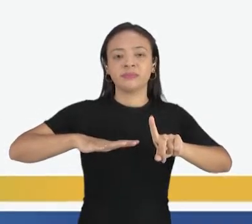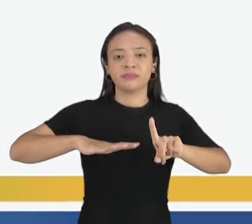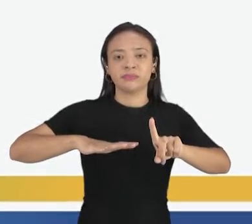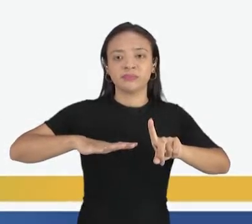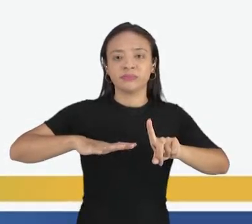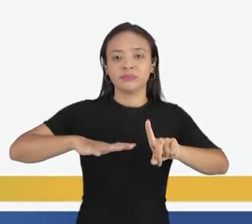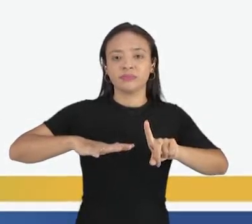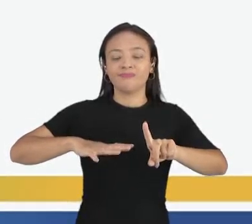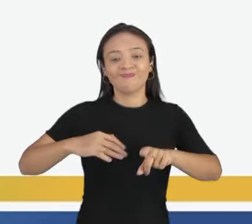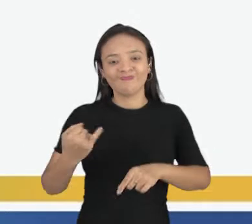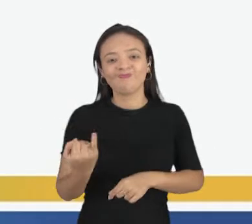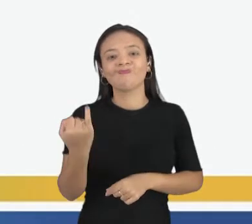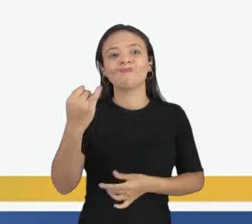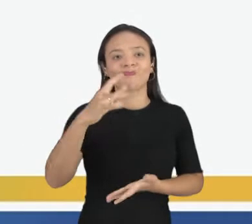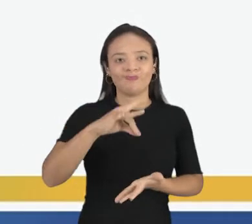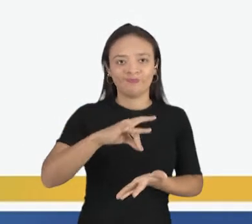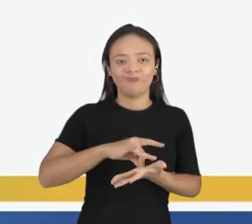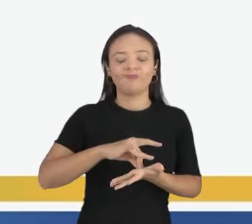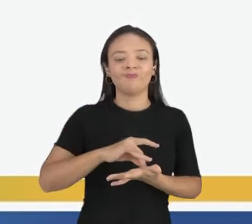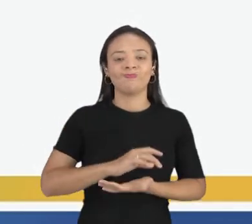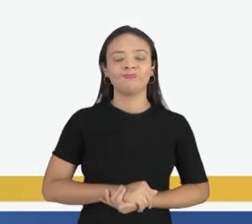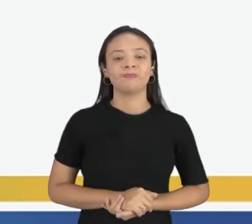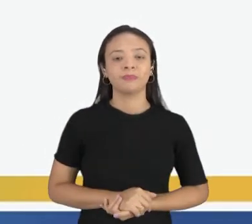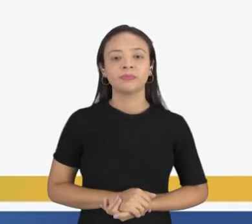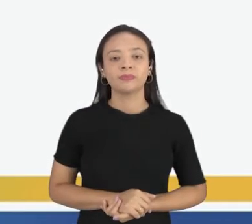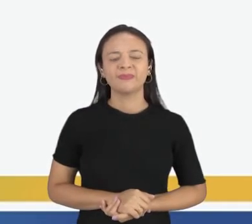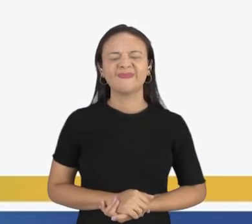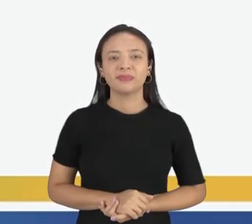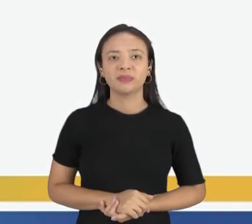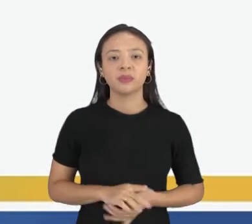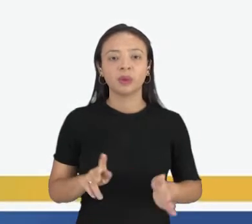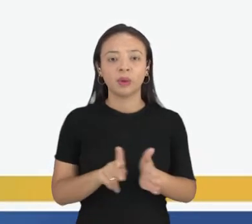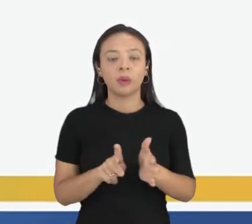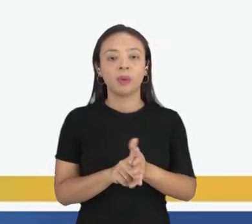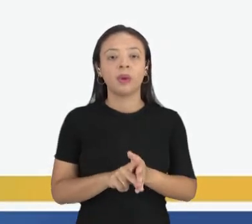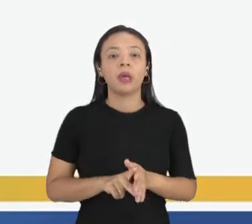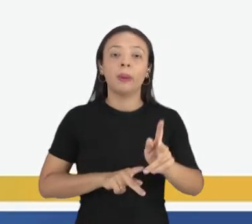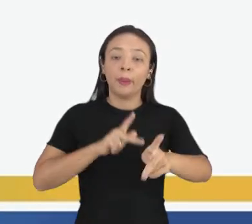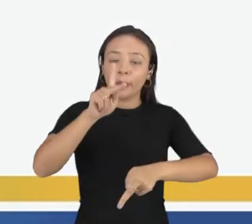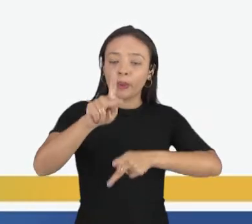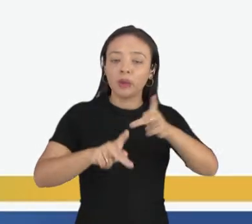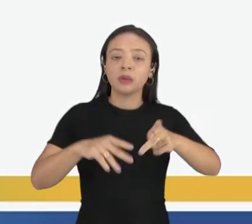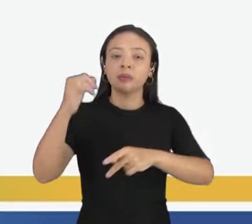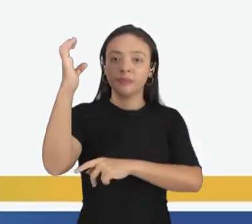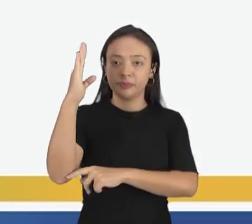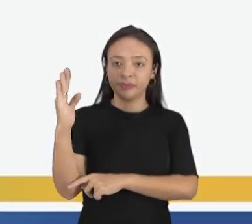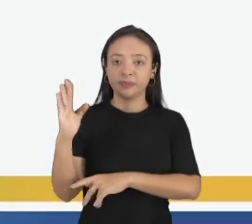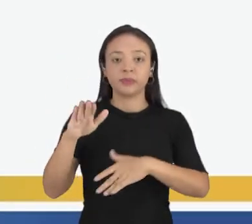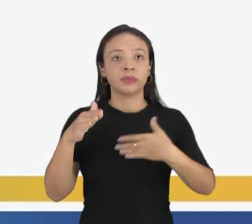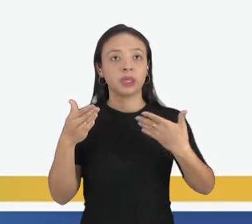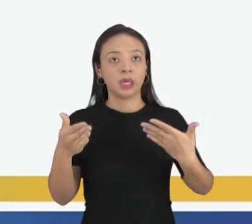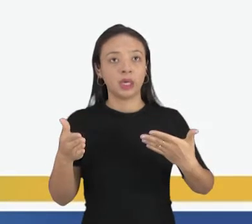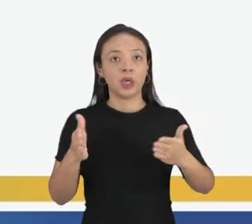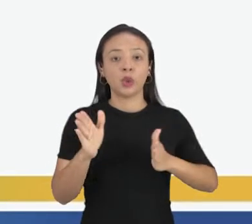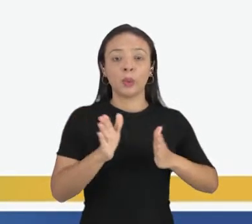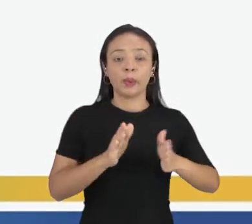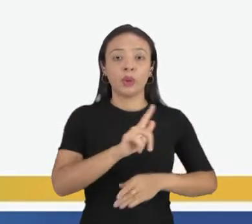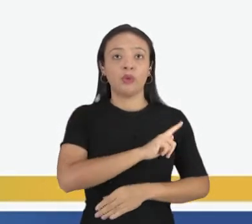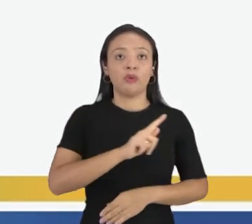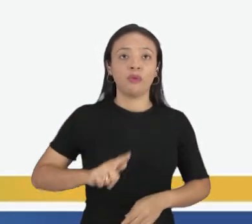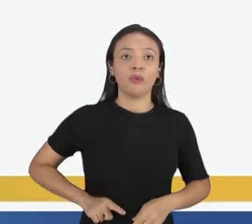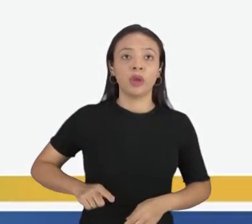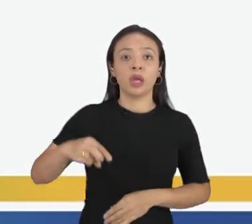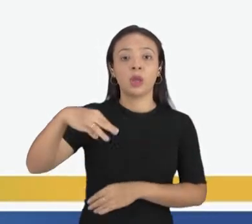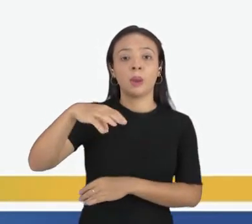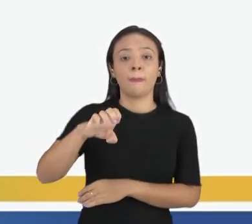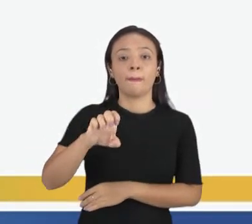muito significativas, né, elas serão significativas para a população brasileira, tá? E então, durante o governo do Médici, né, houve